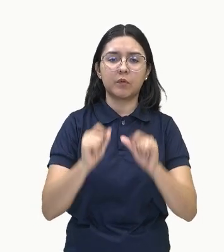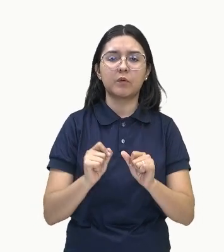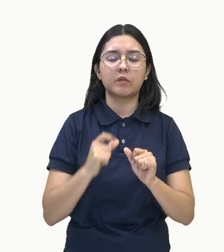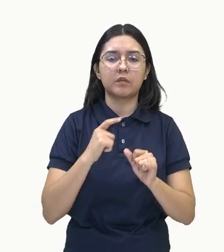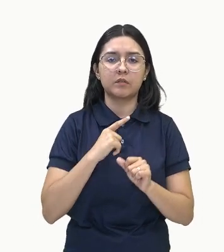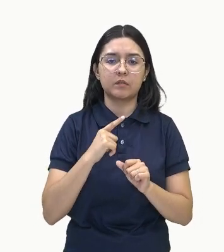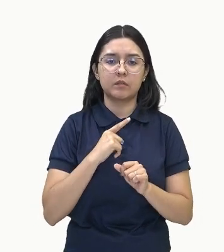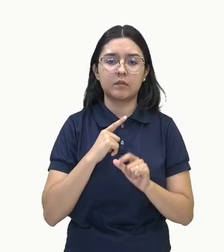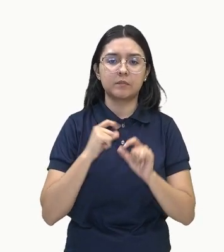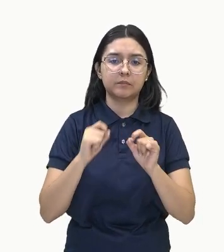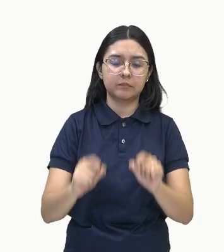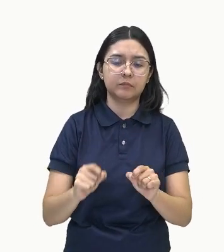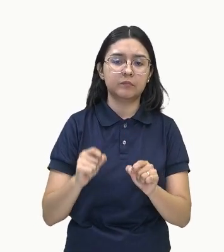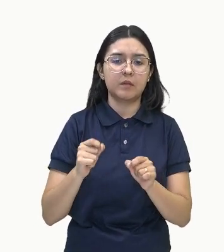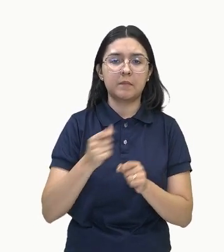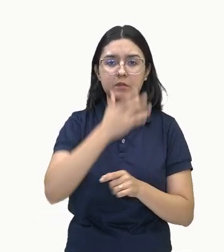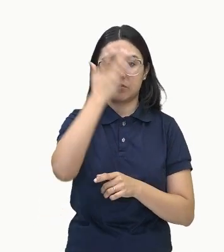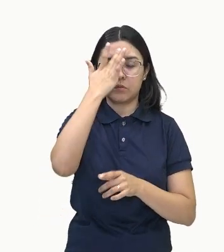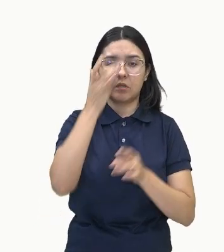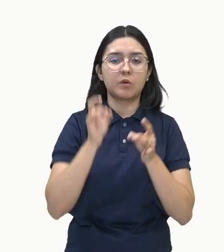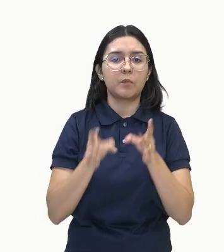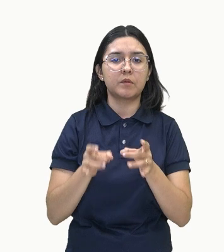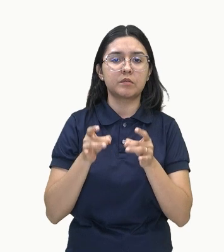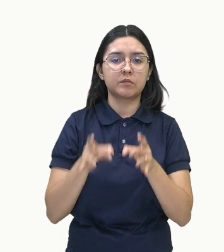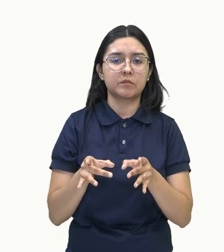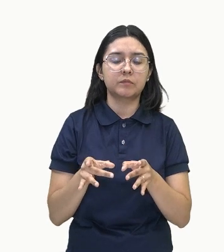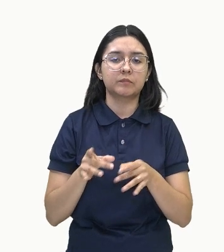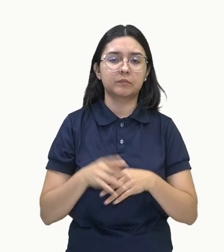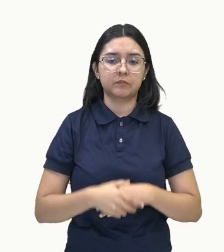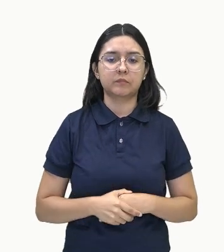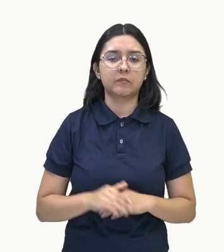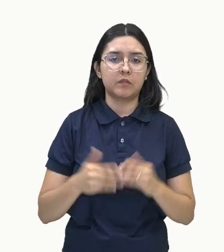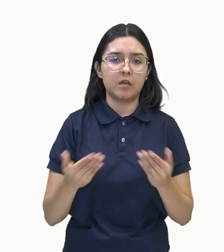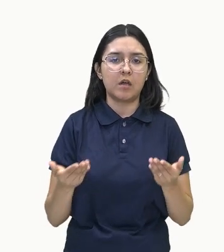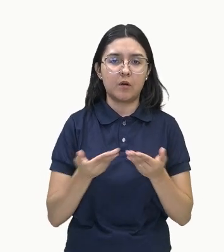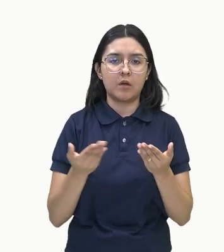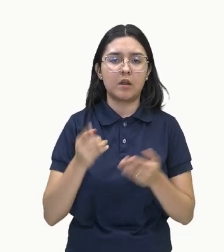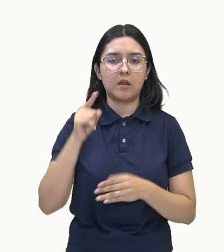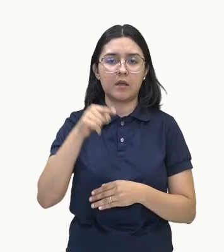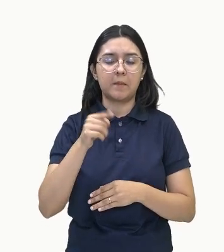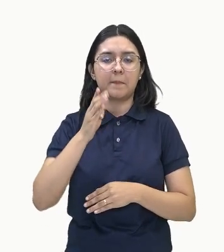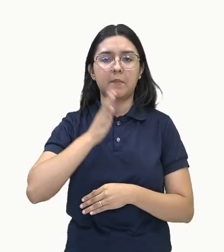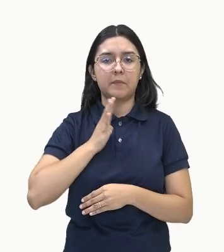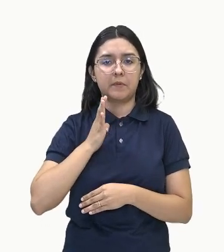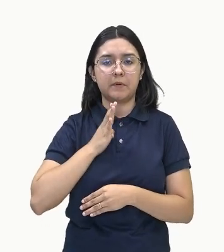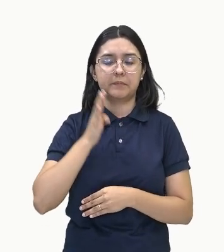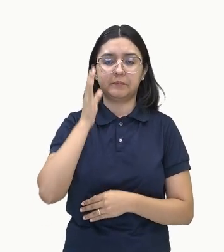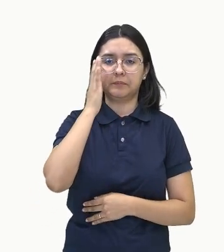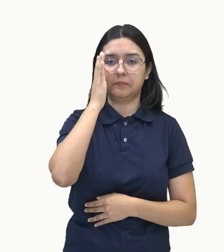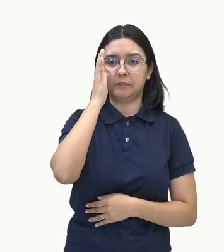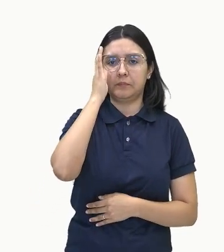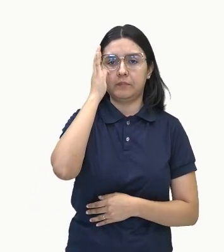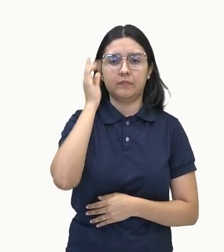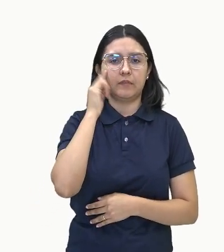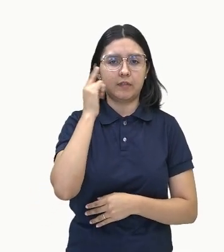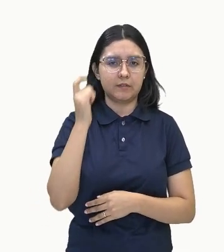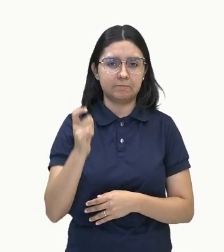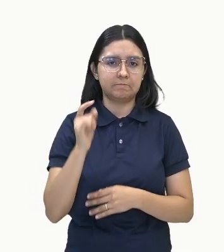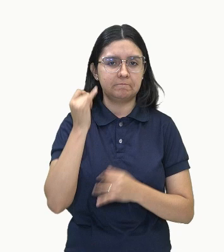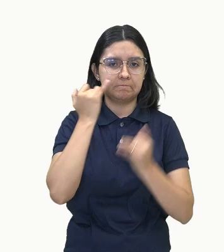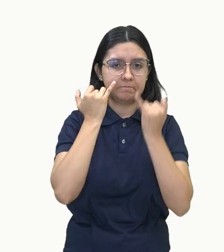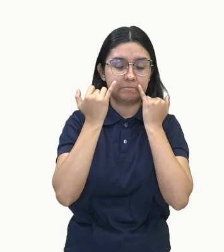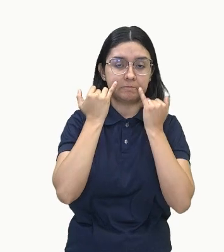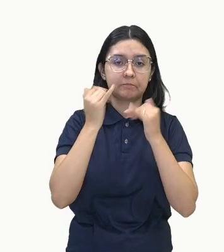qualquer comerciante, que passou a ser chamado, então, de burguês. Olha só que interessante, tá,